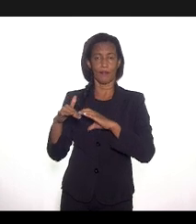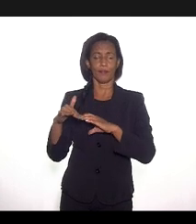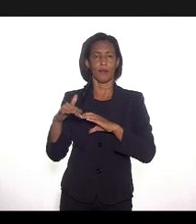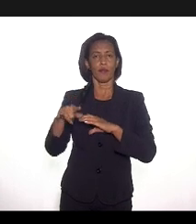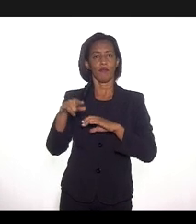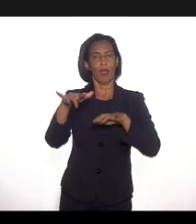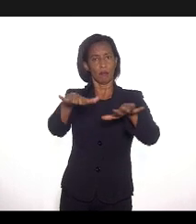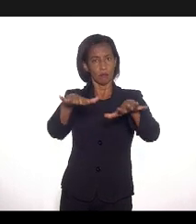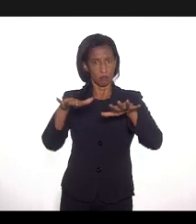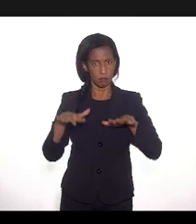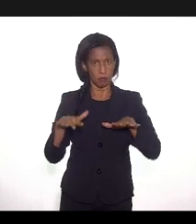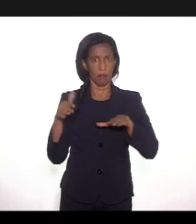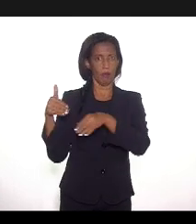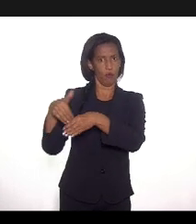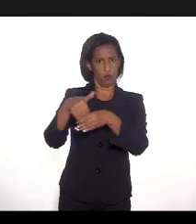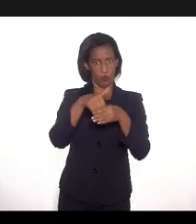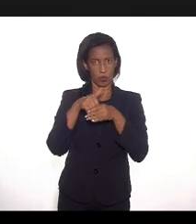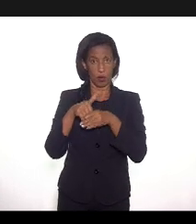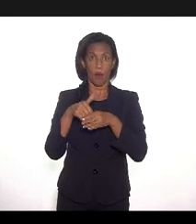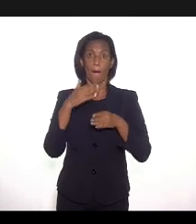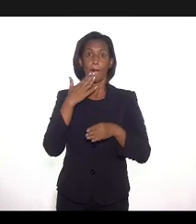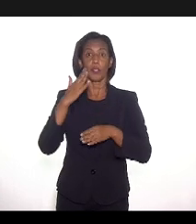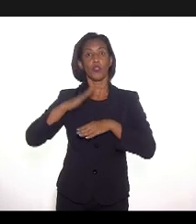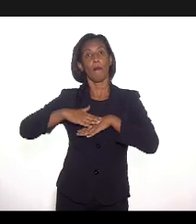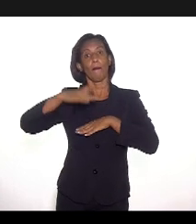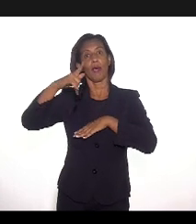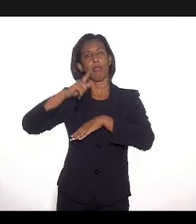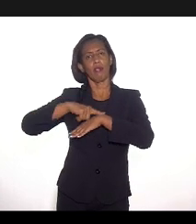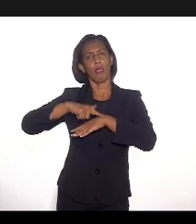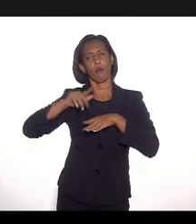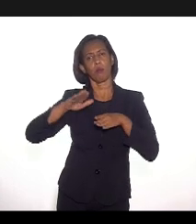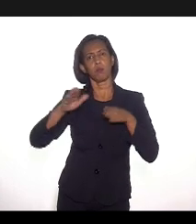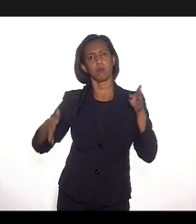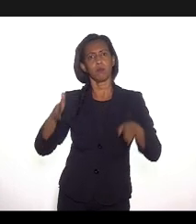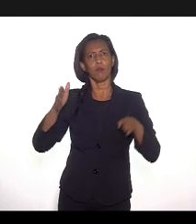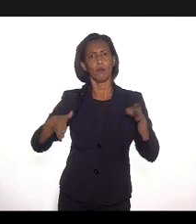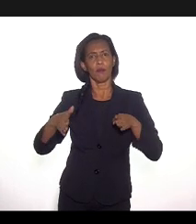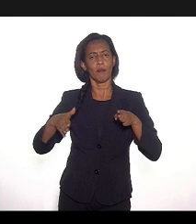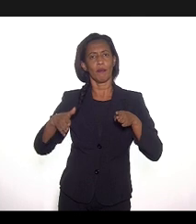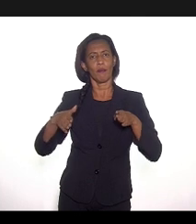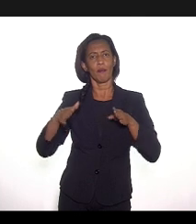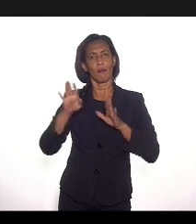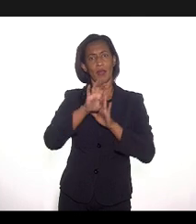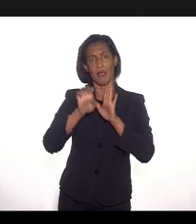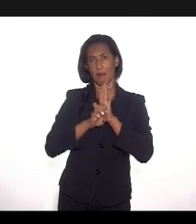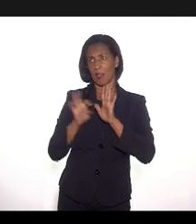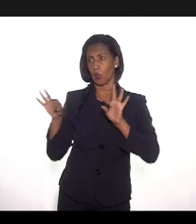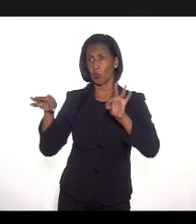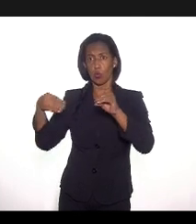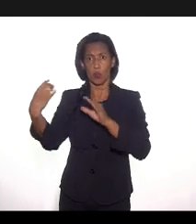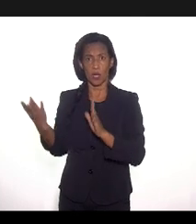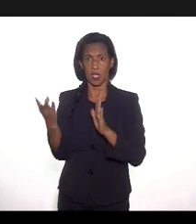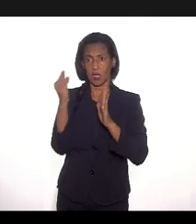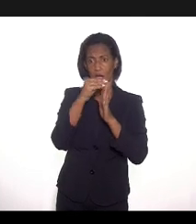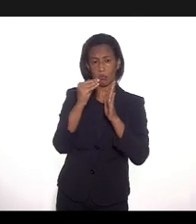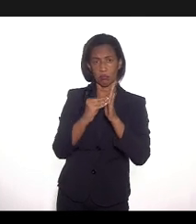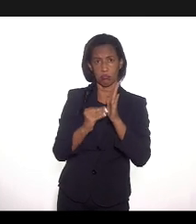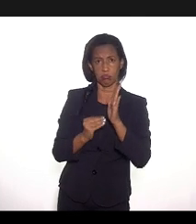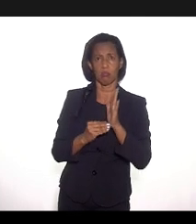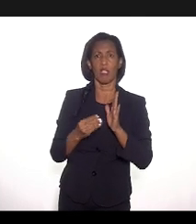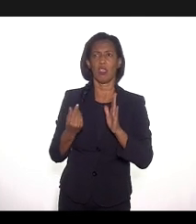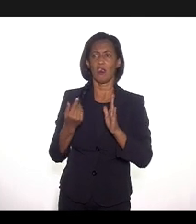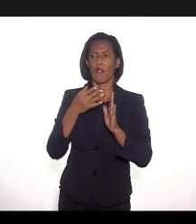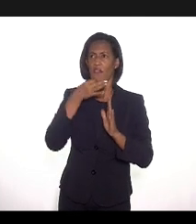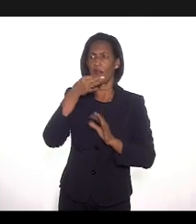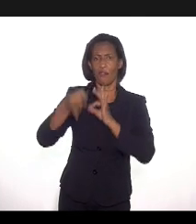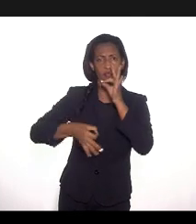levantamento, pedimos mais prazo para emendas e dos projetos antigos, todo mundo que quiser emendar, inclusive citando as leis